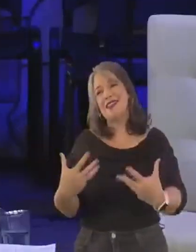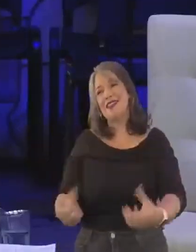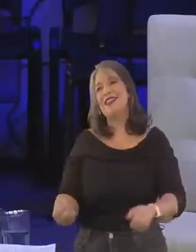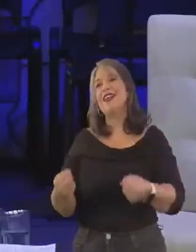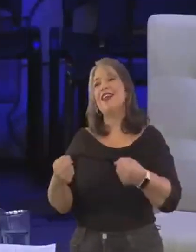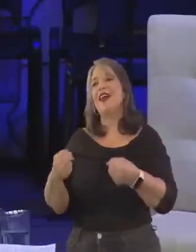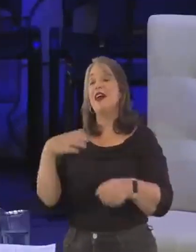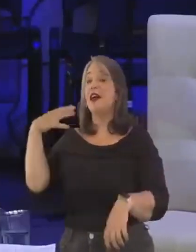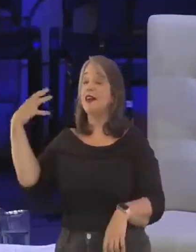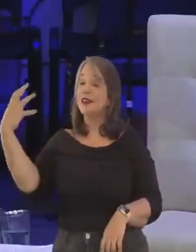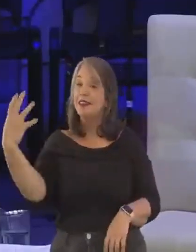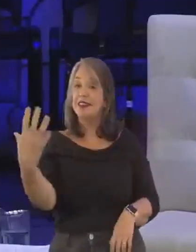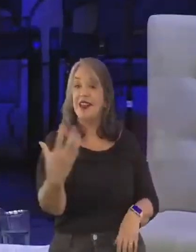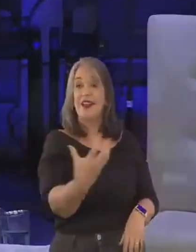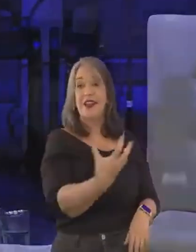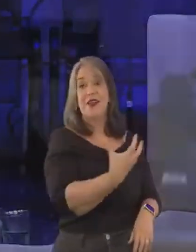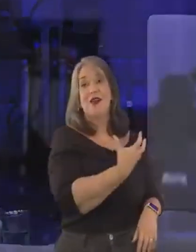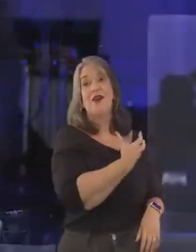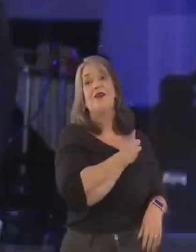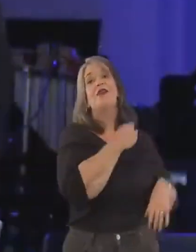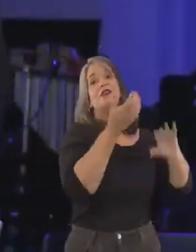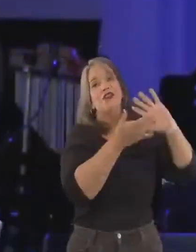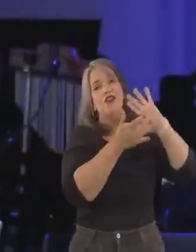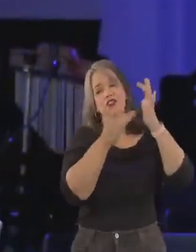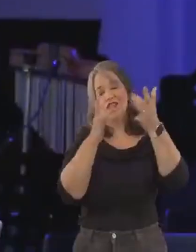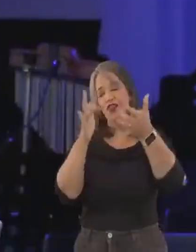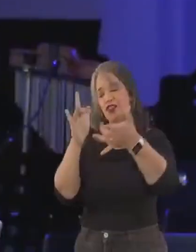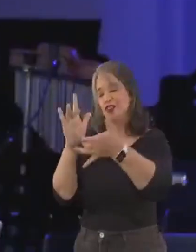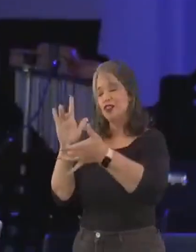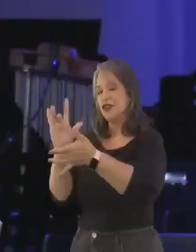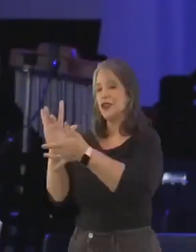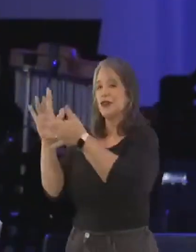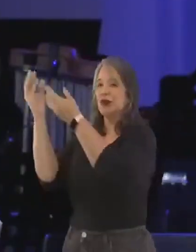aceitei do meu Senhor a